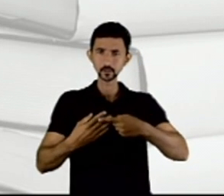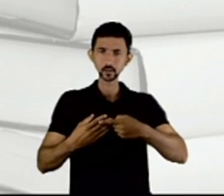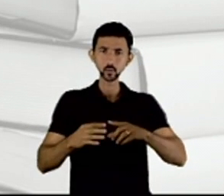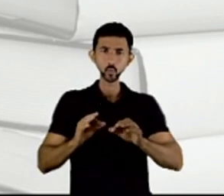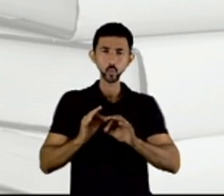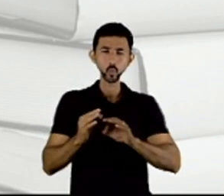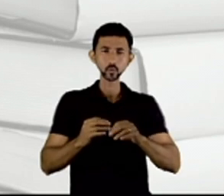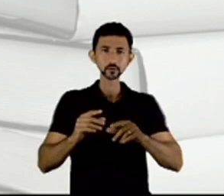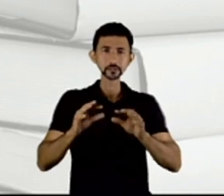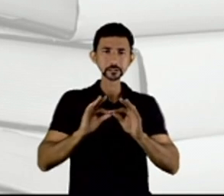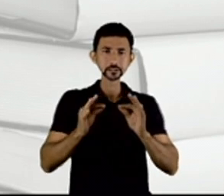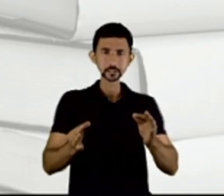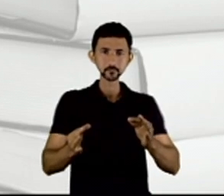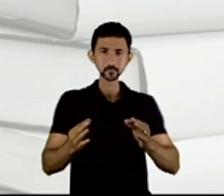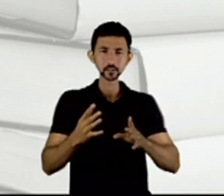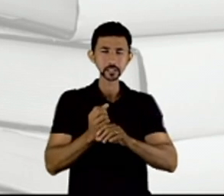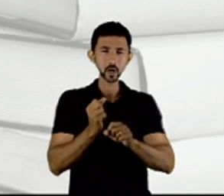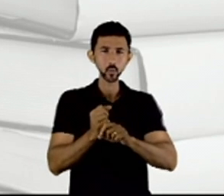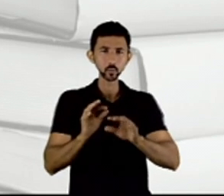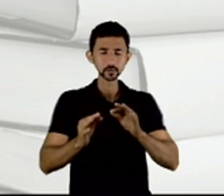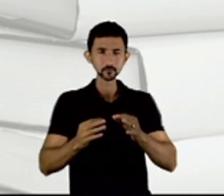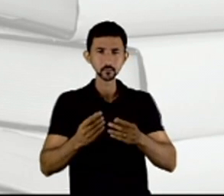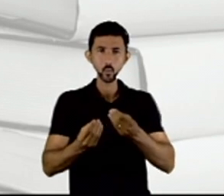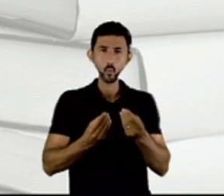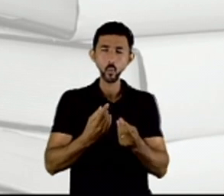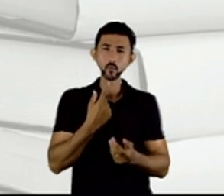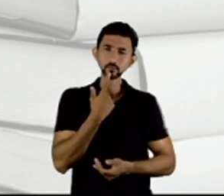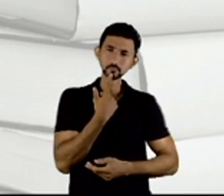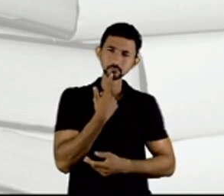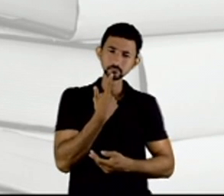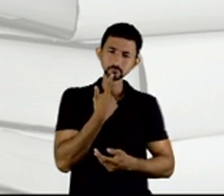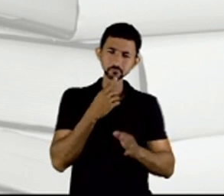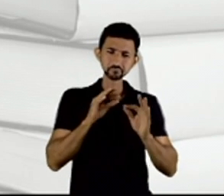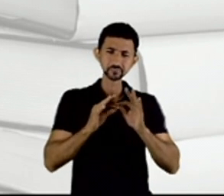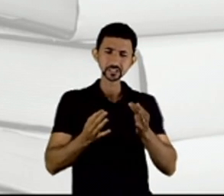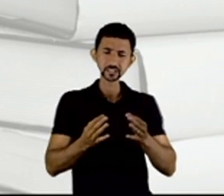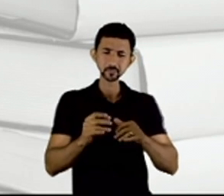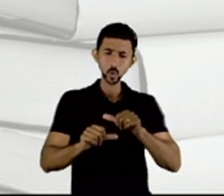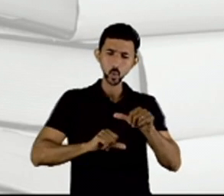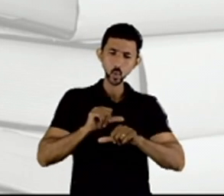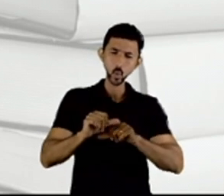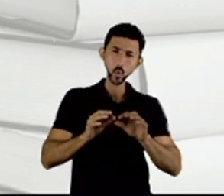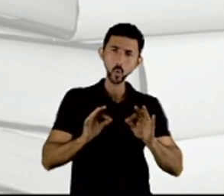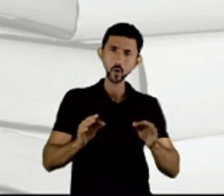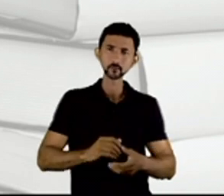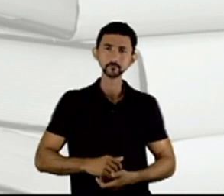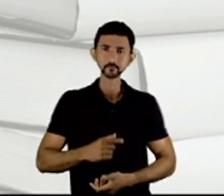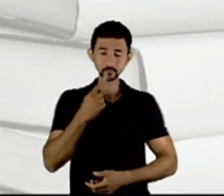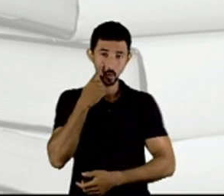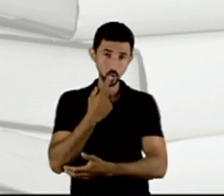dízima periódica simples? Certo? E uma dízima periódica simples para a fração geratriz.